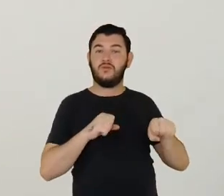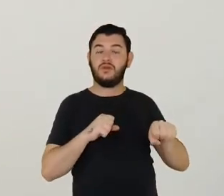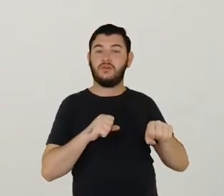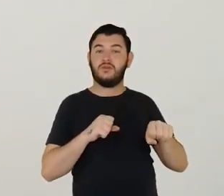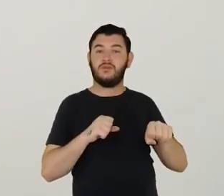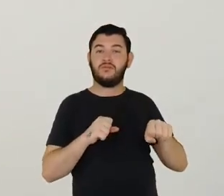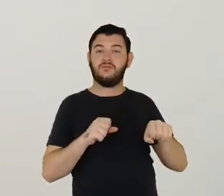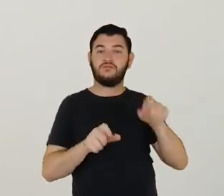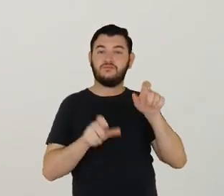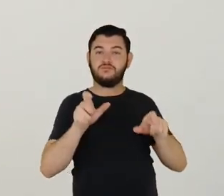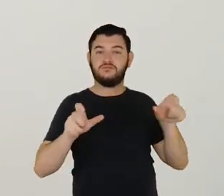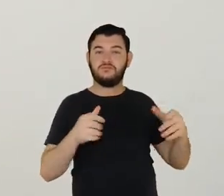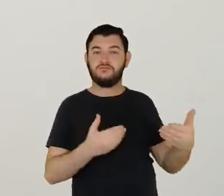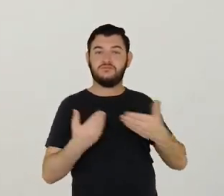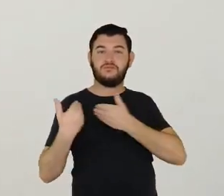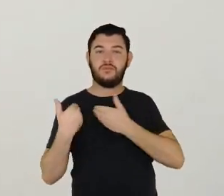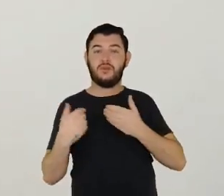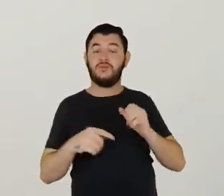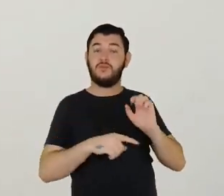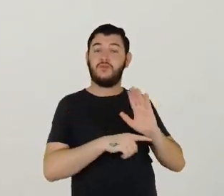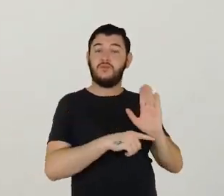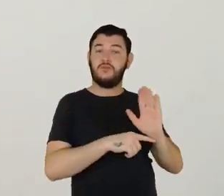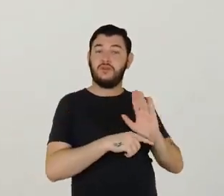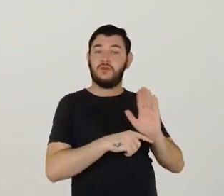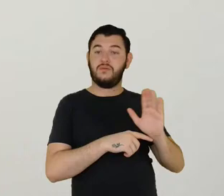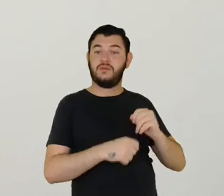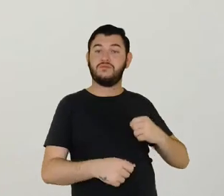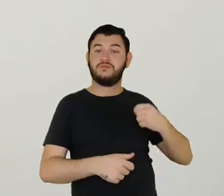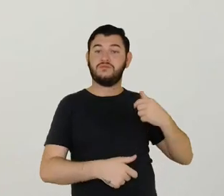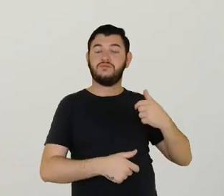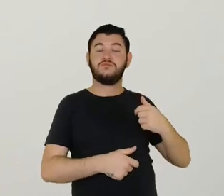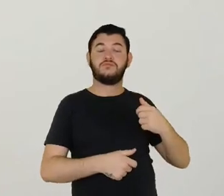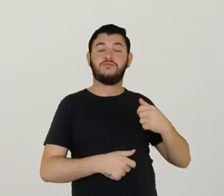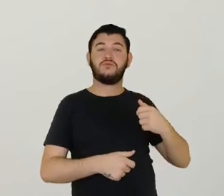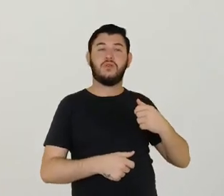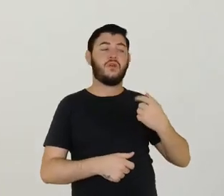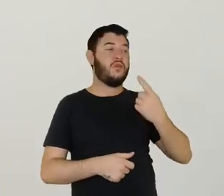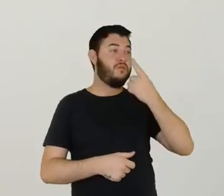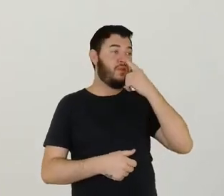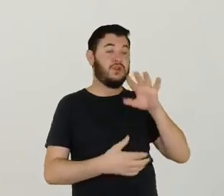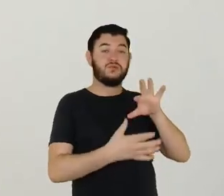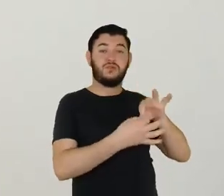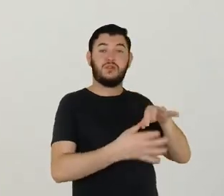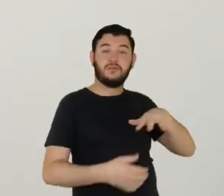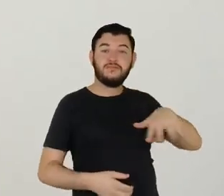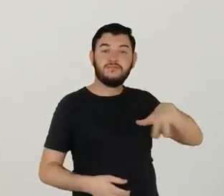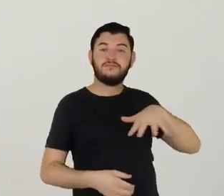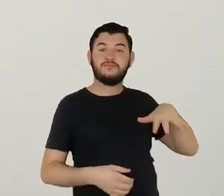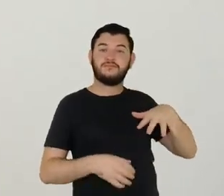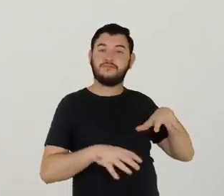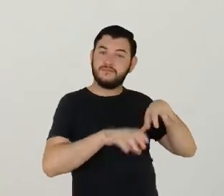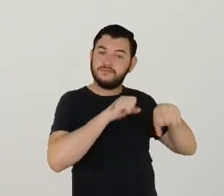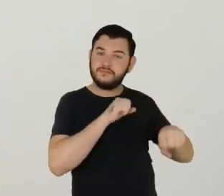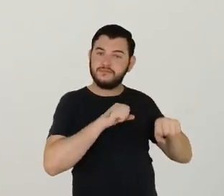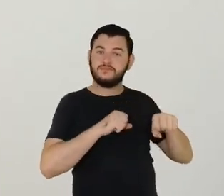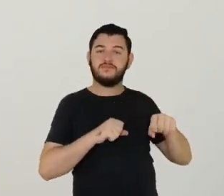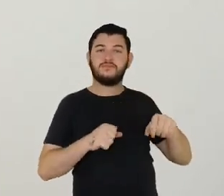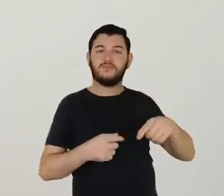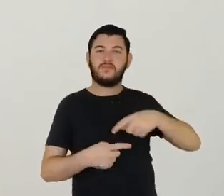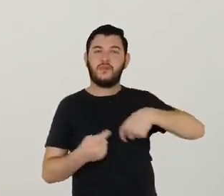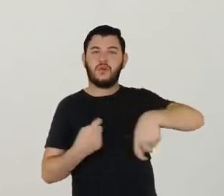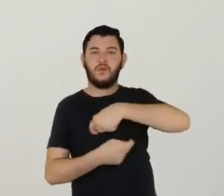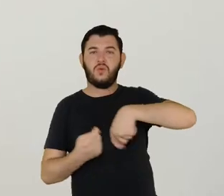onde você se especializou. Que legal. Então a gente começou a negociar, eles acharam... Os